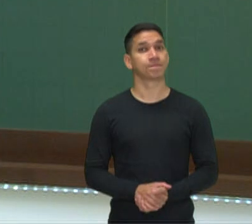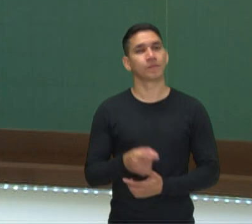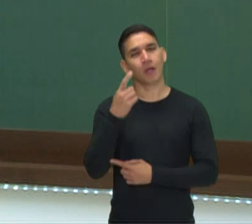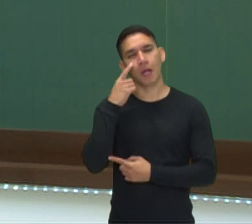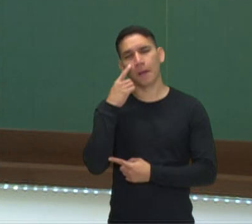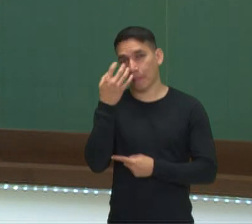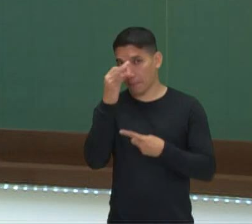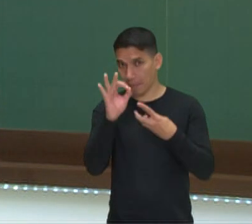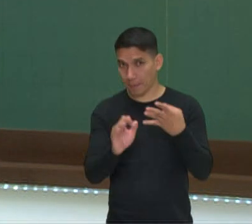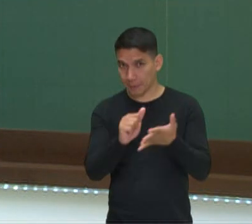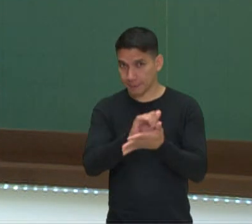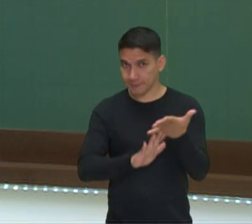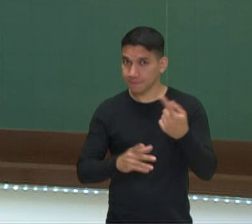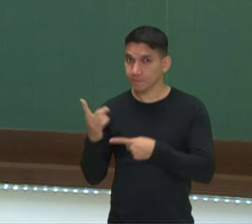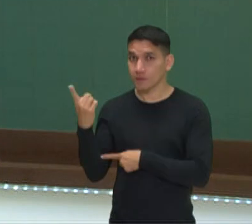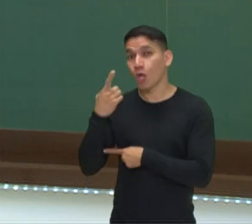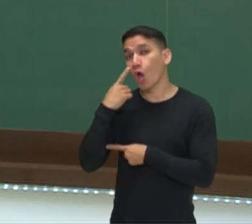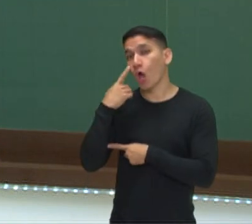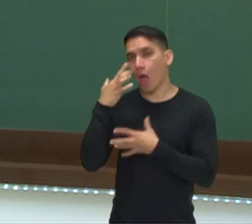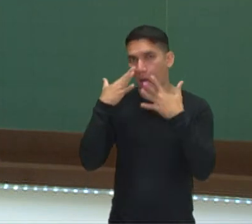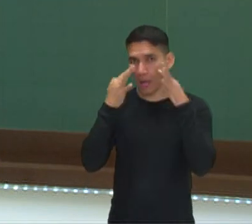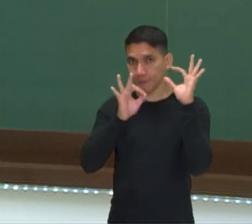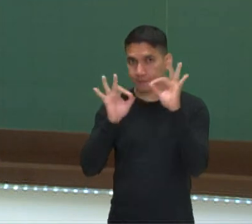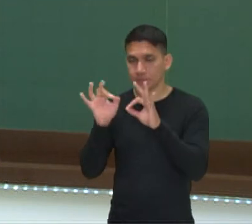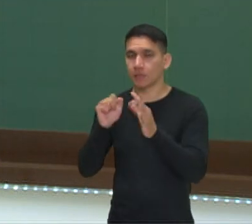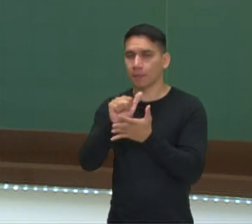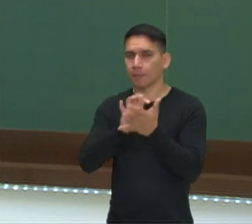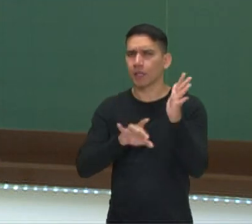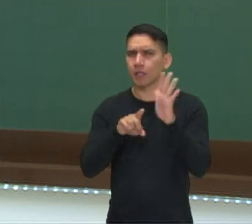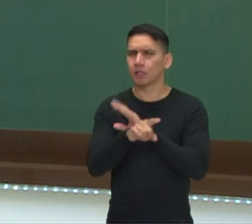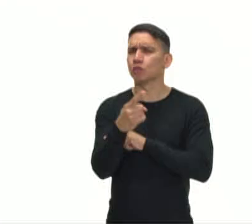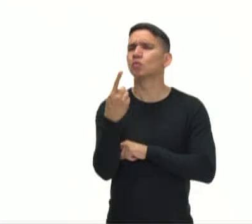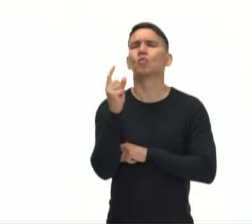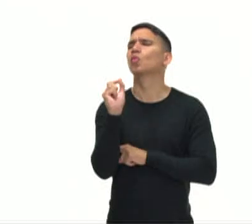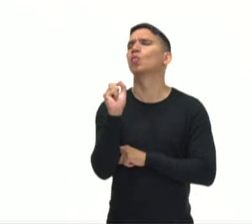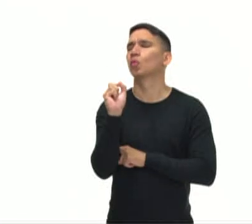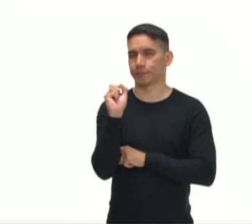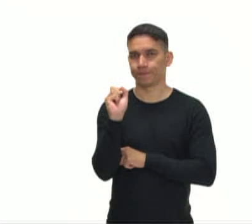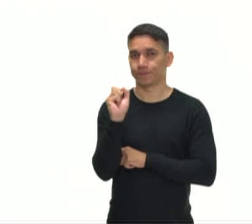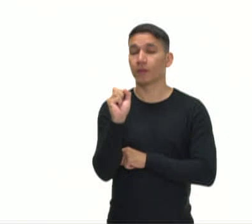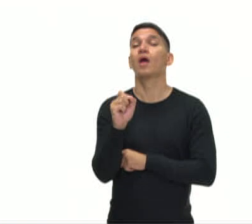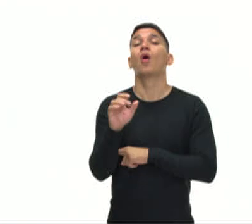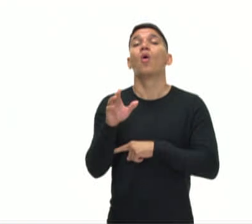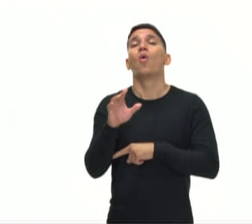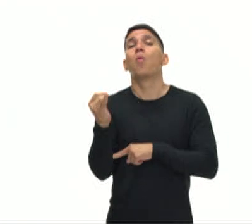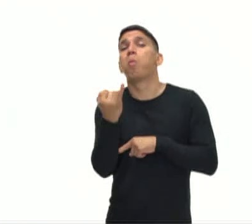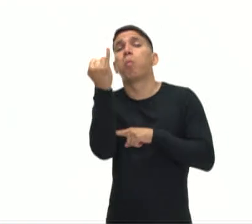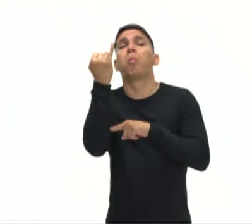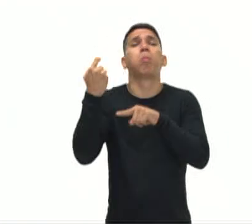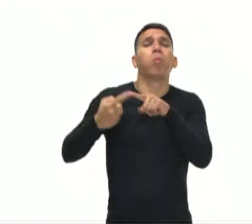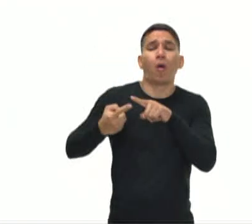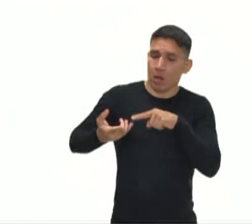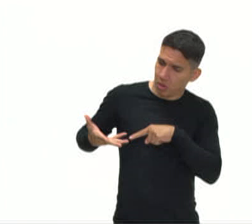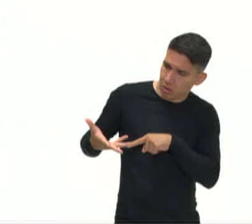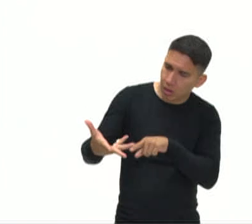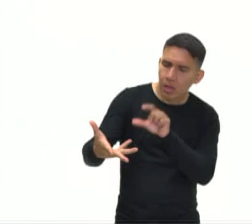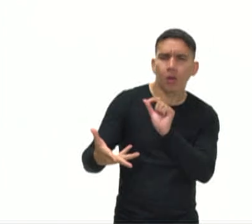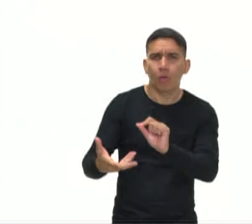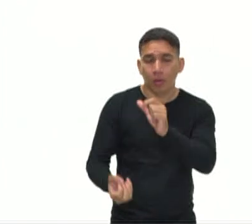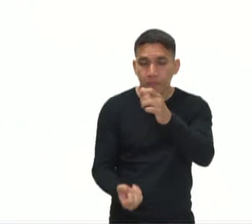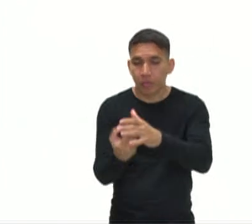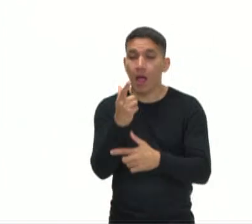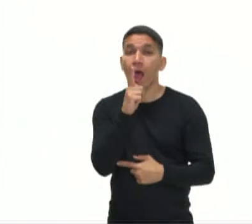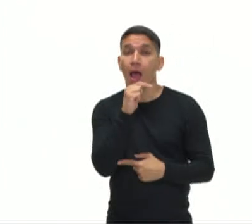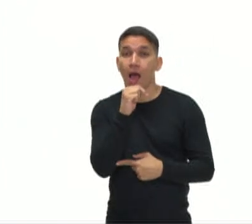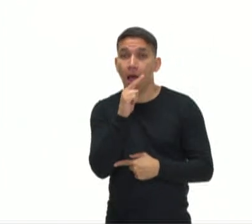Vamos para a correção da atividade? Olha só, a questão 2 é a seguinte: qual a importância da velocidade de formação da água